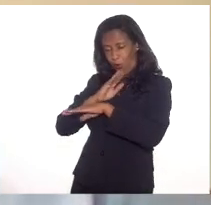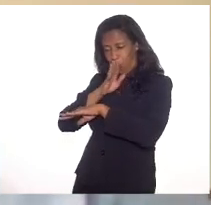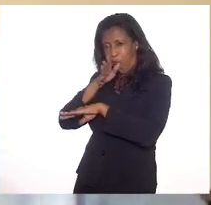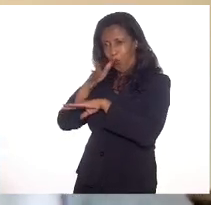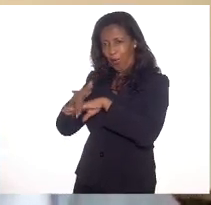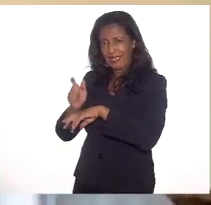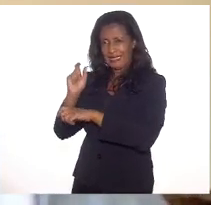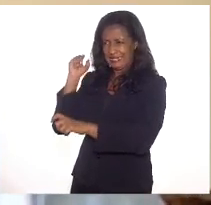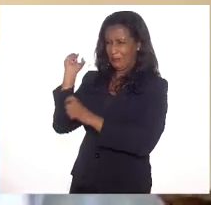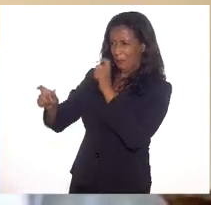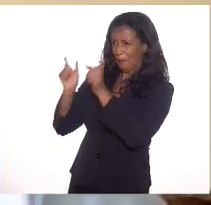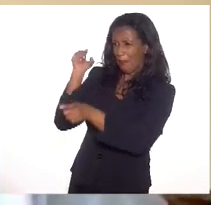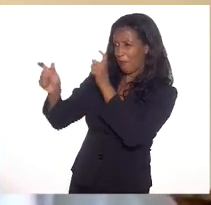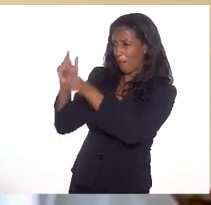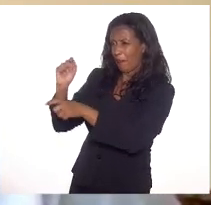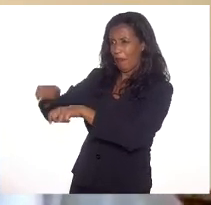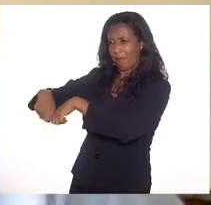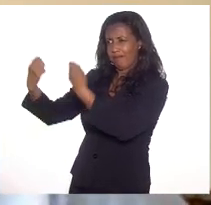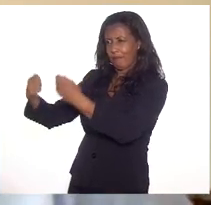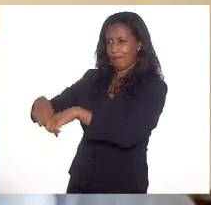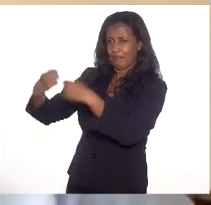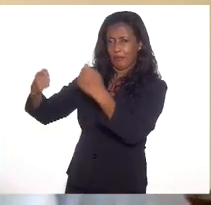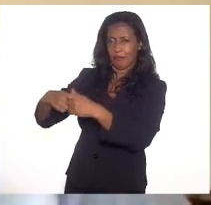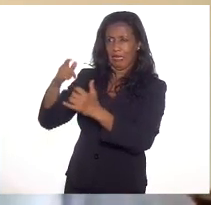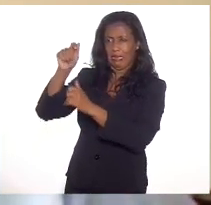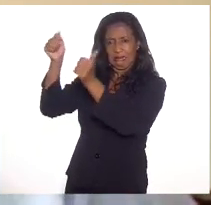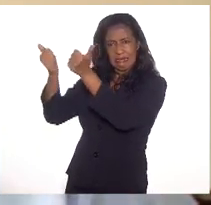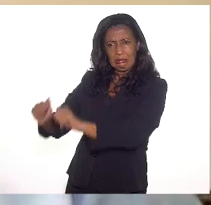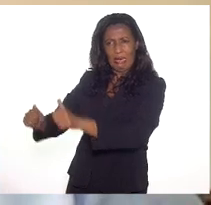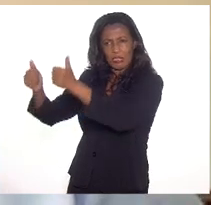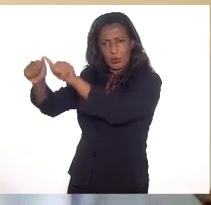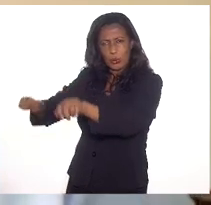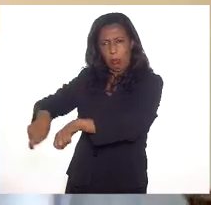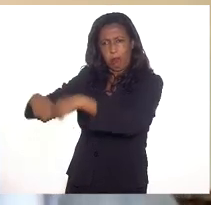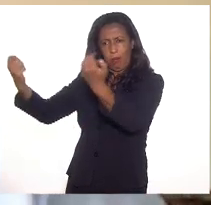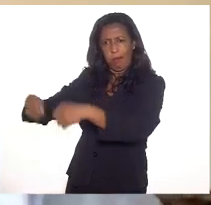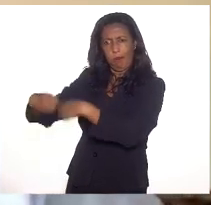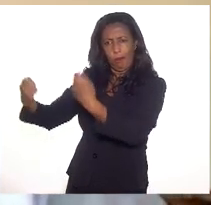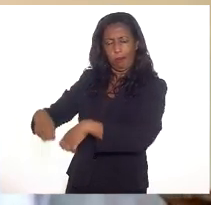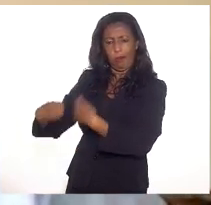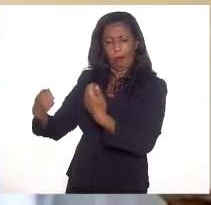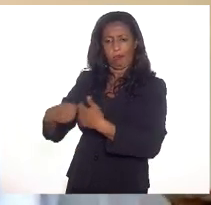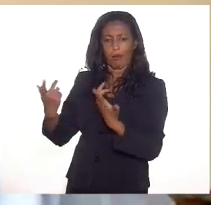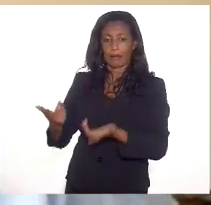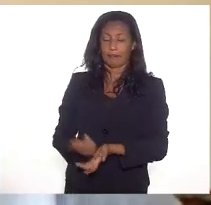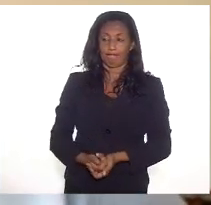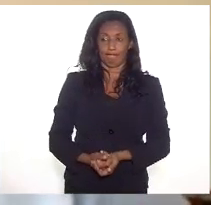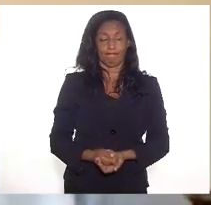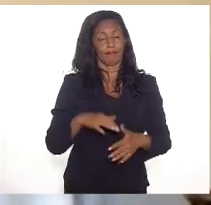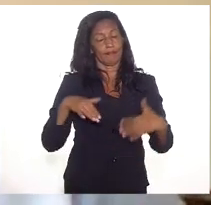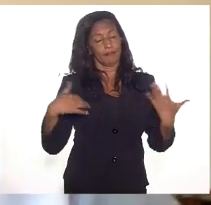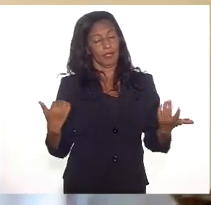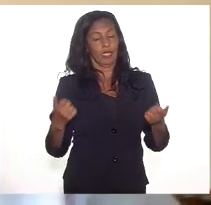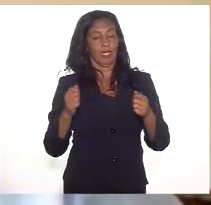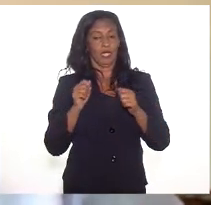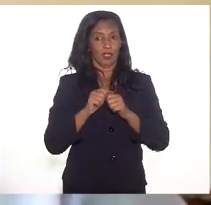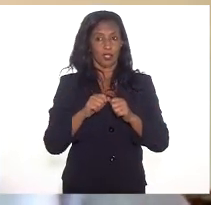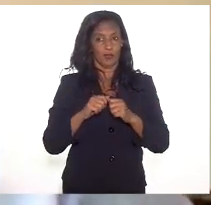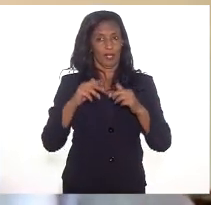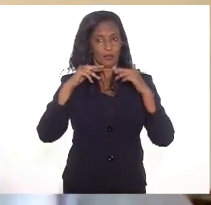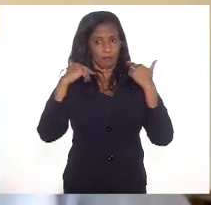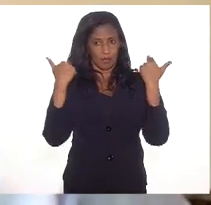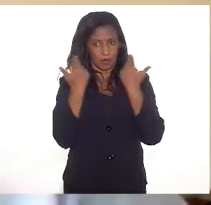depredado, as suas lideranças religiosas violentadas. E aí a gente faz, né, uma audiência